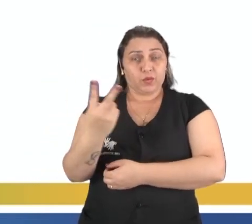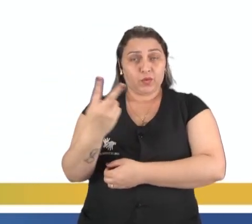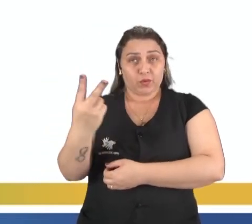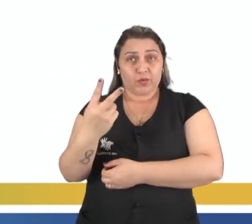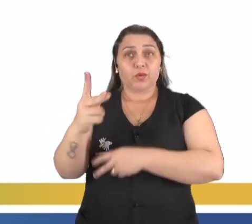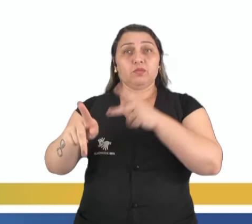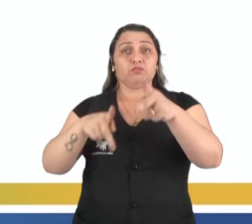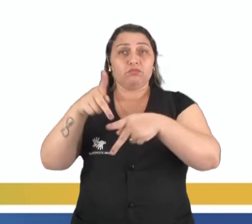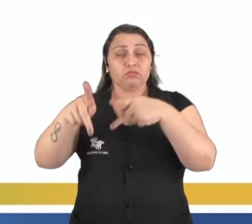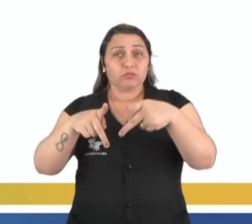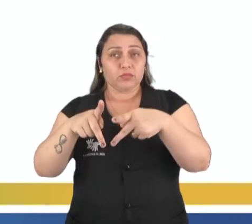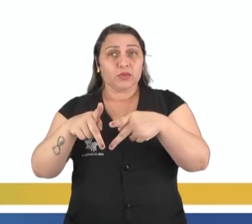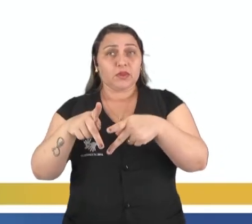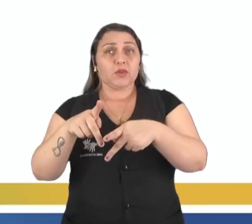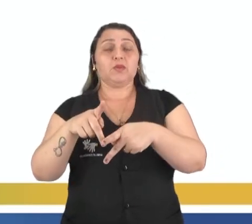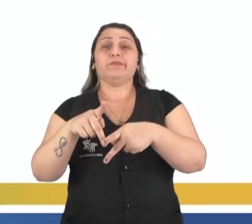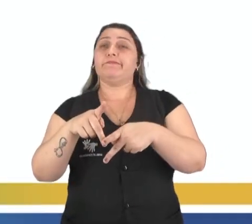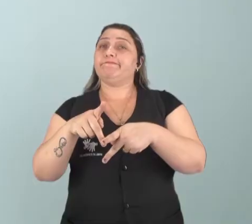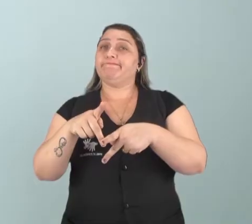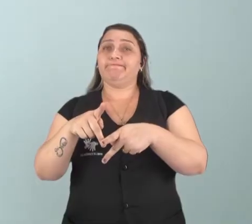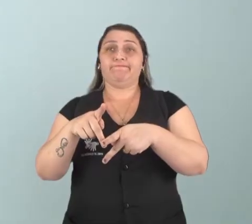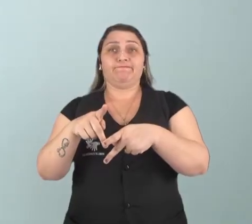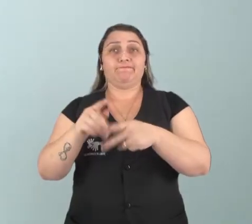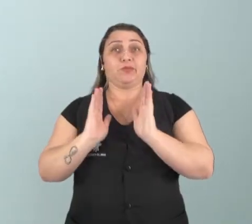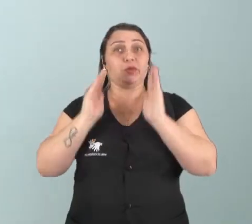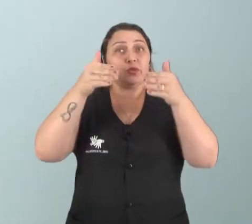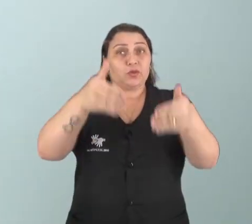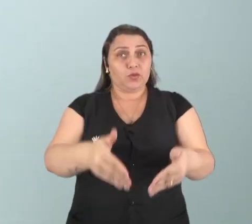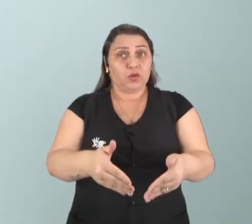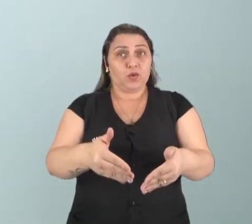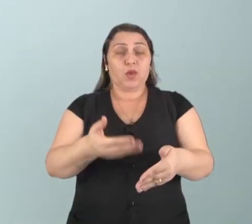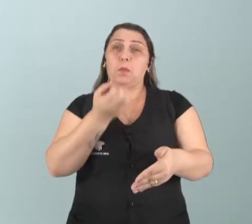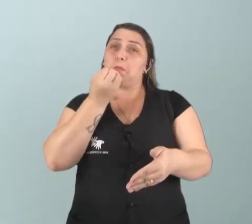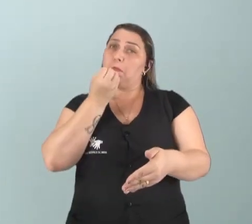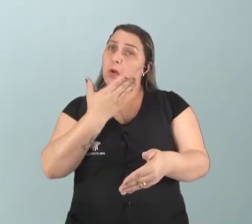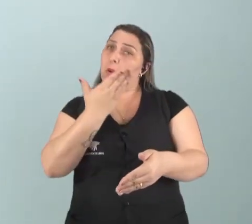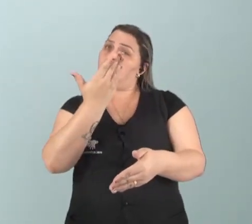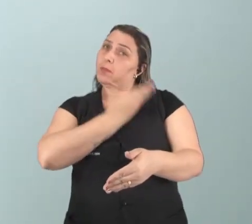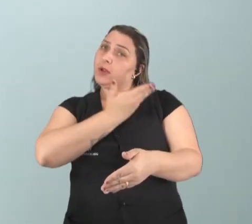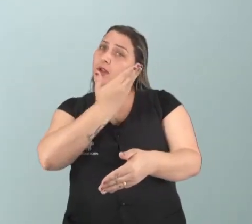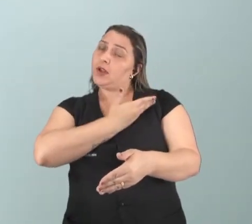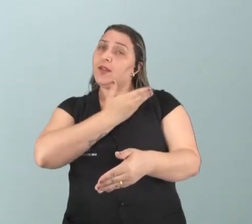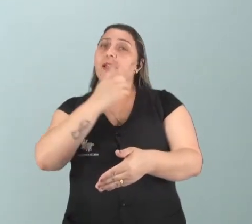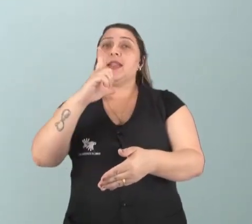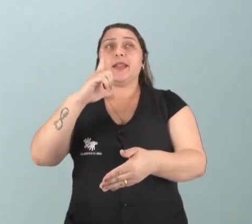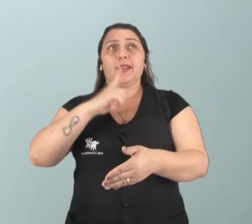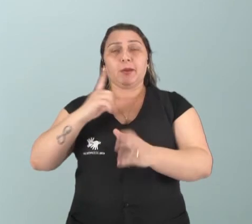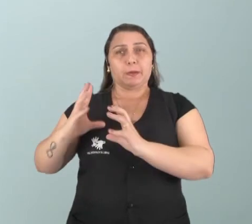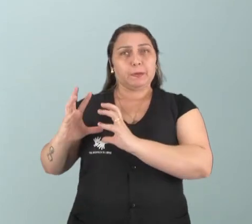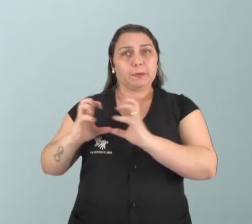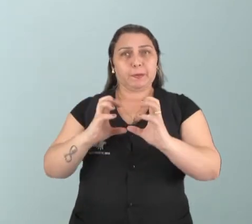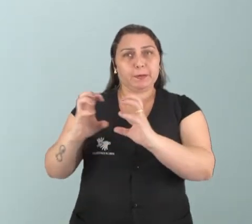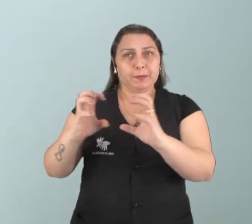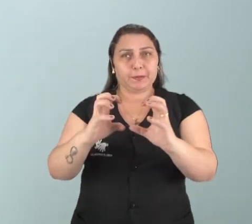casos que não foi uma chegada amistosa. Teve lá os